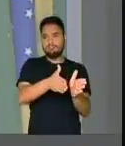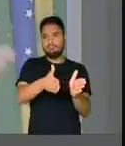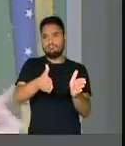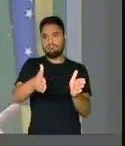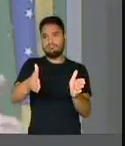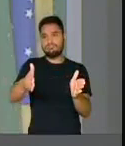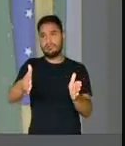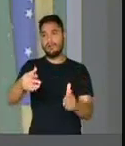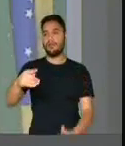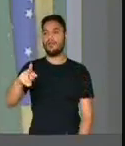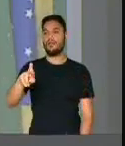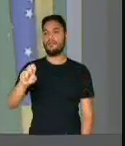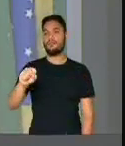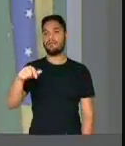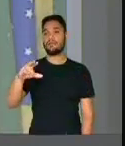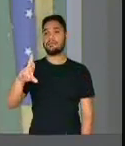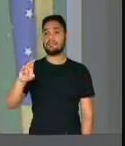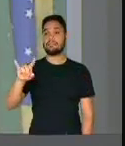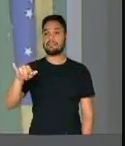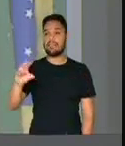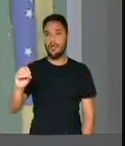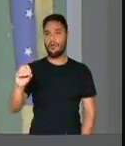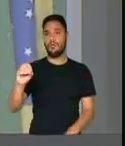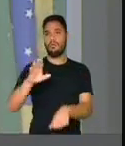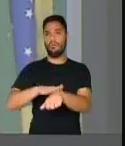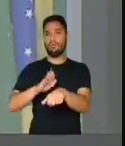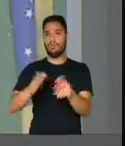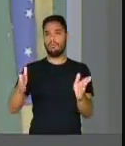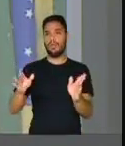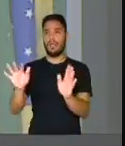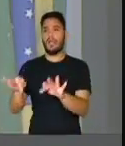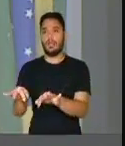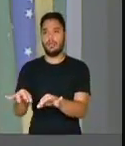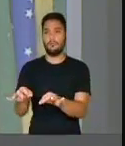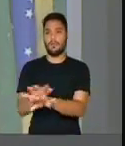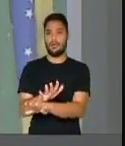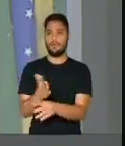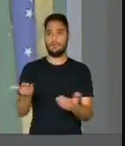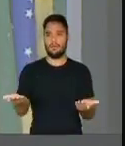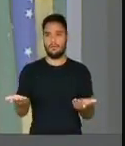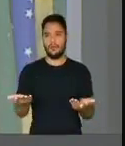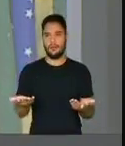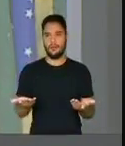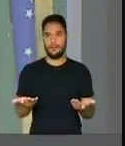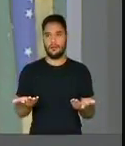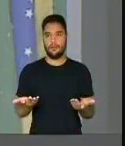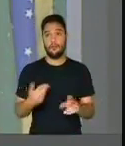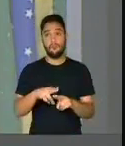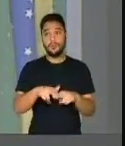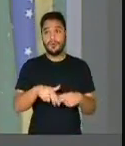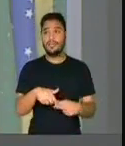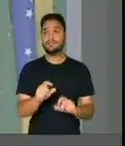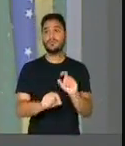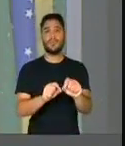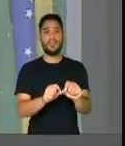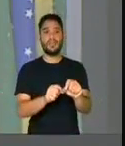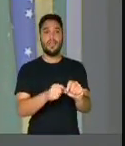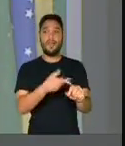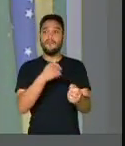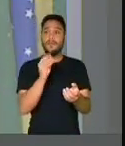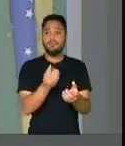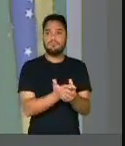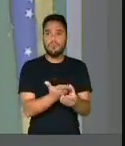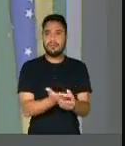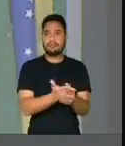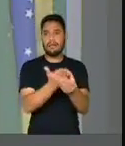exagerado previsto na lei penal, que traduz a inércia do Estado e, por